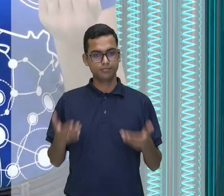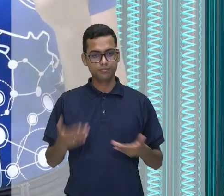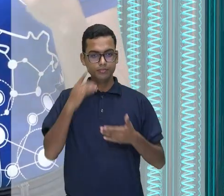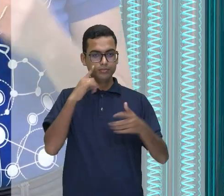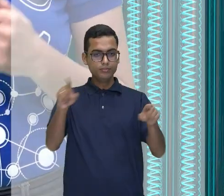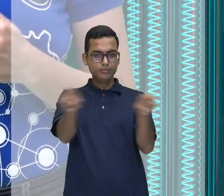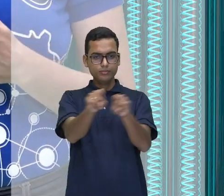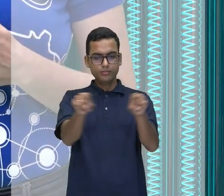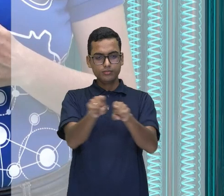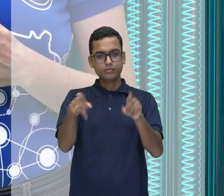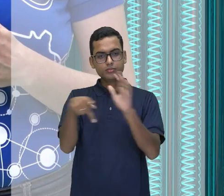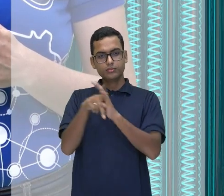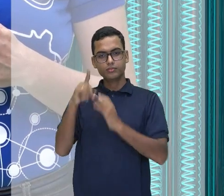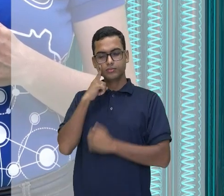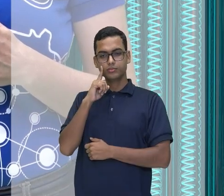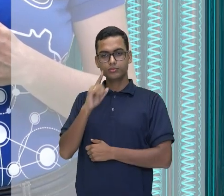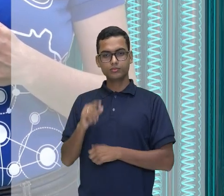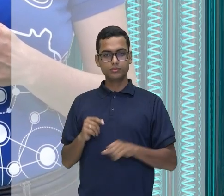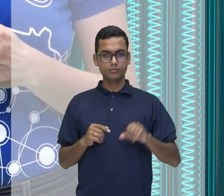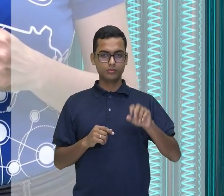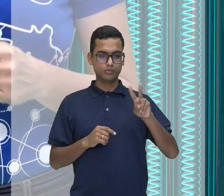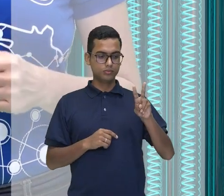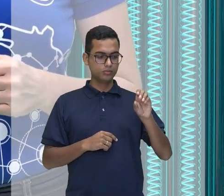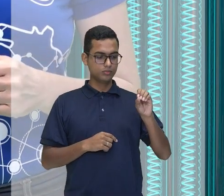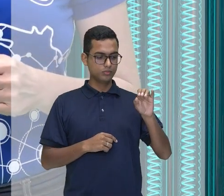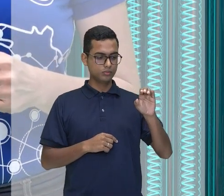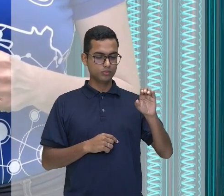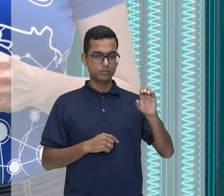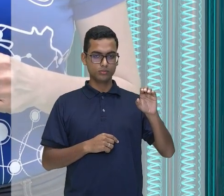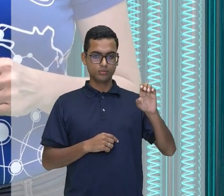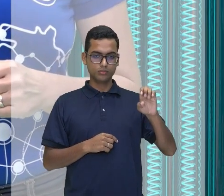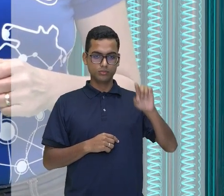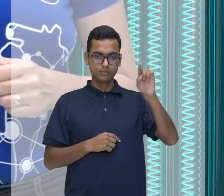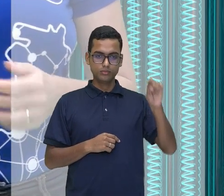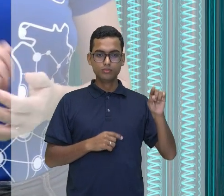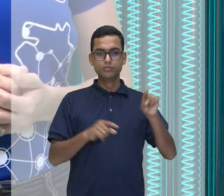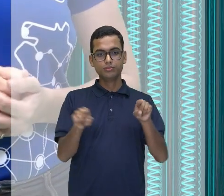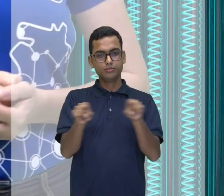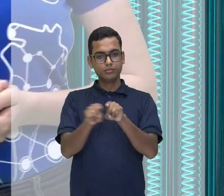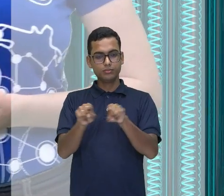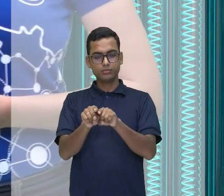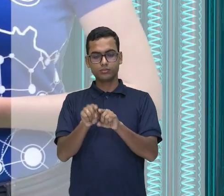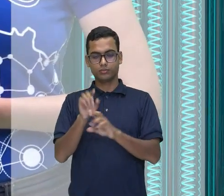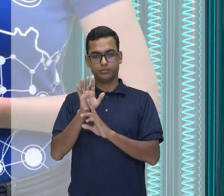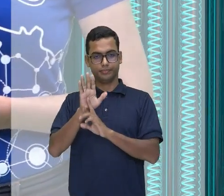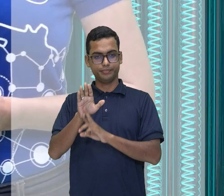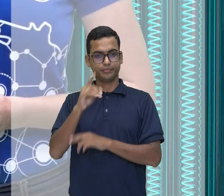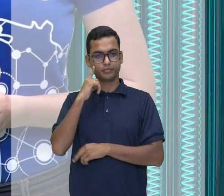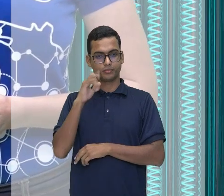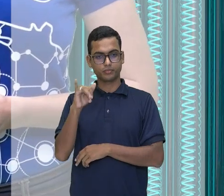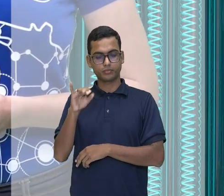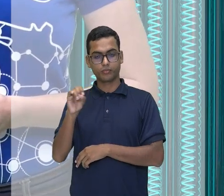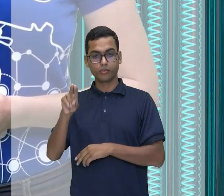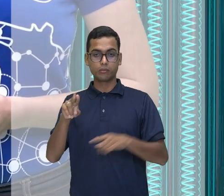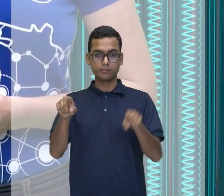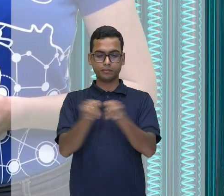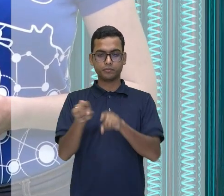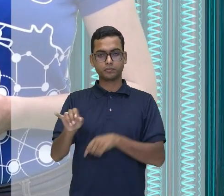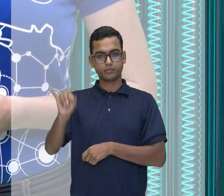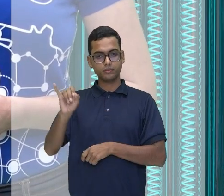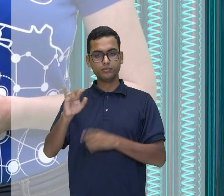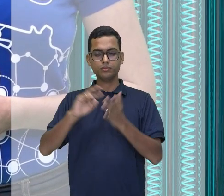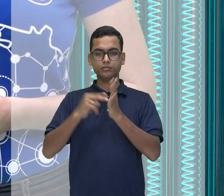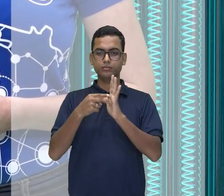para se referir a mim, right? Lembrando disso tudo, vamos ver mais um exemplo? Hey,